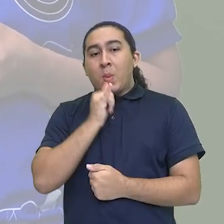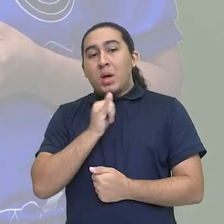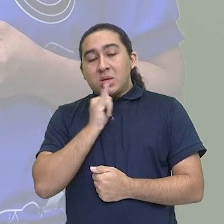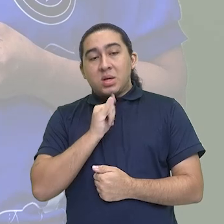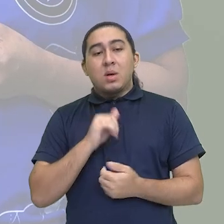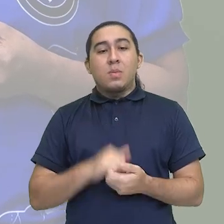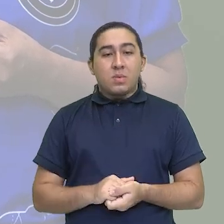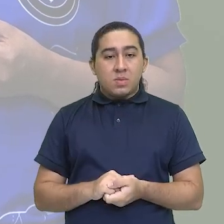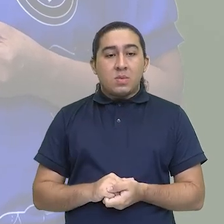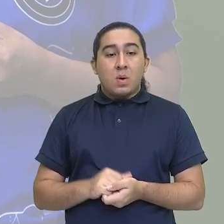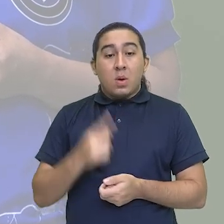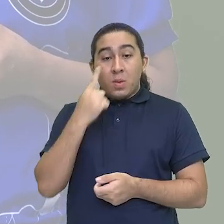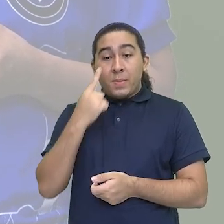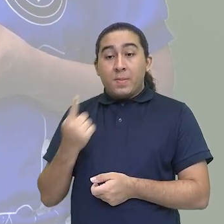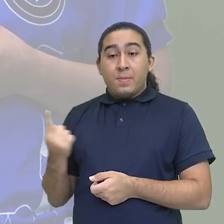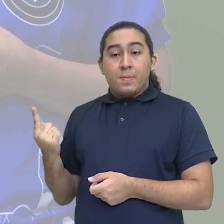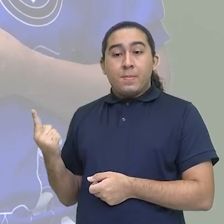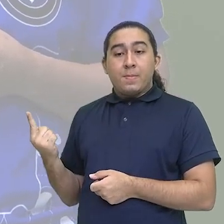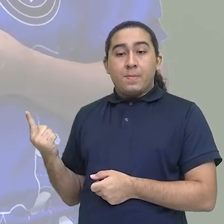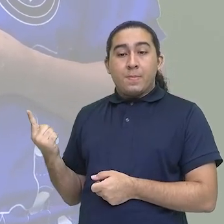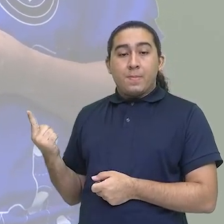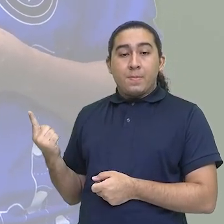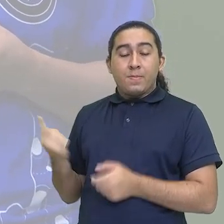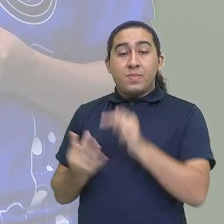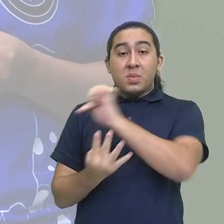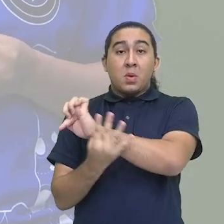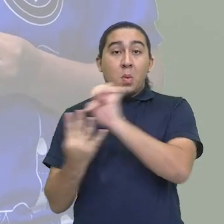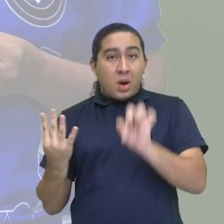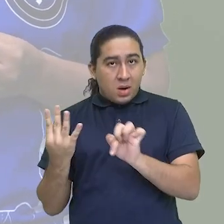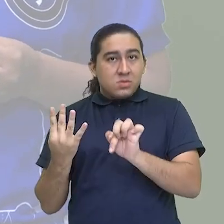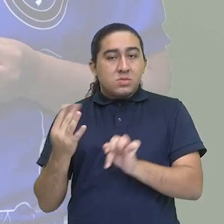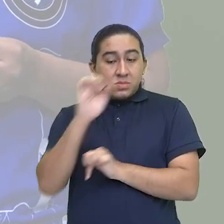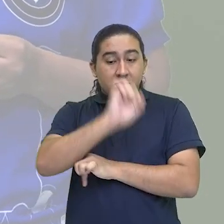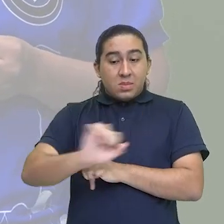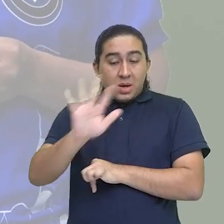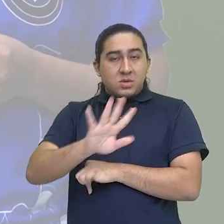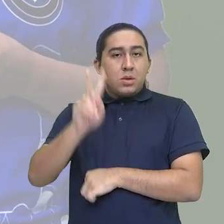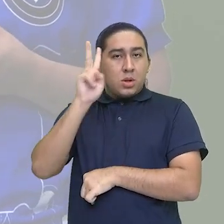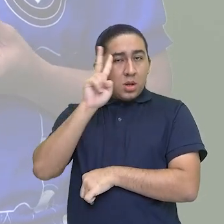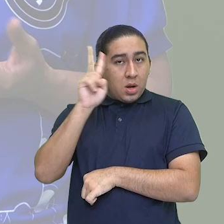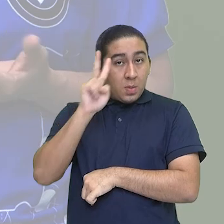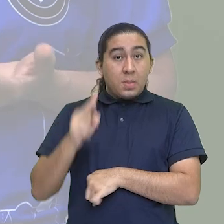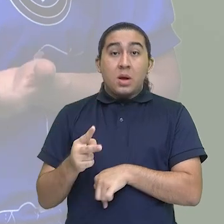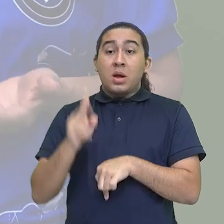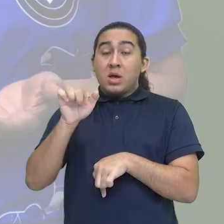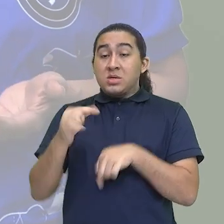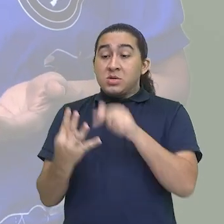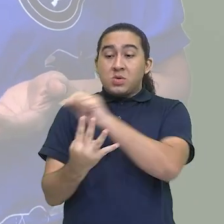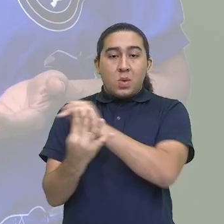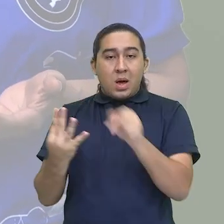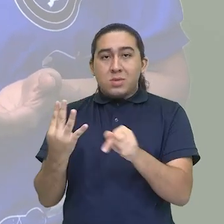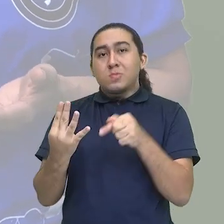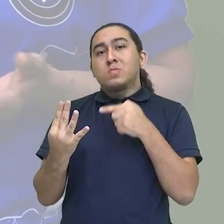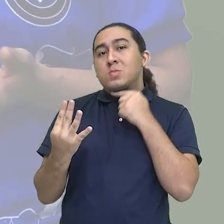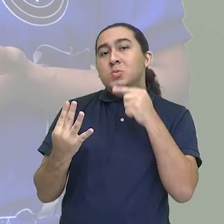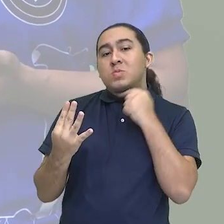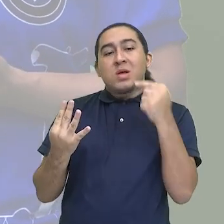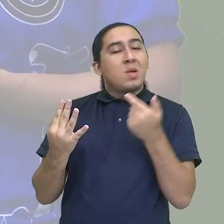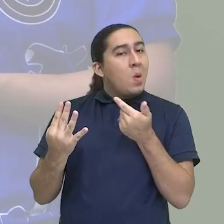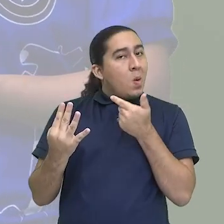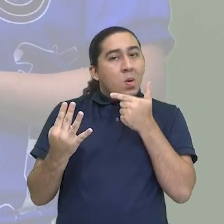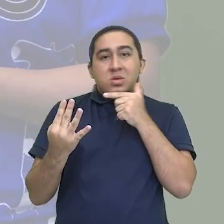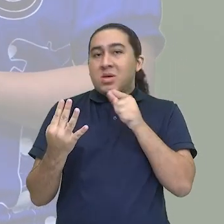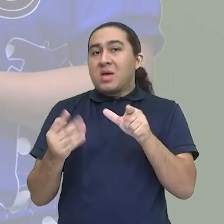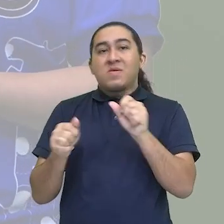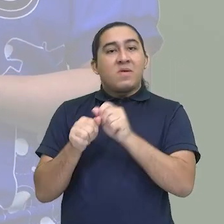a onça, o inseto e o peixe. Lembrando que eles não conseguem produzir o seu próprio alimento, então eles